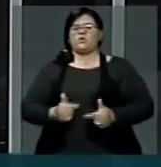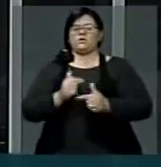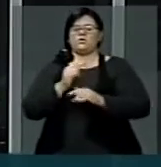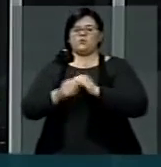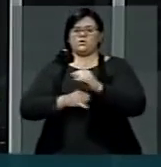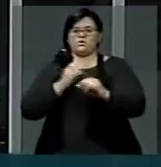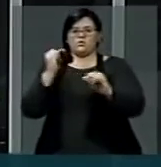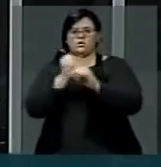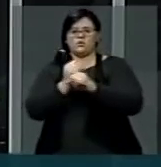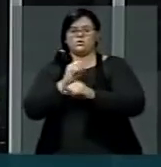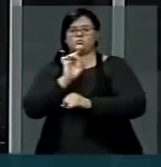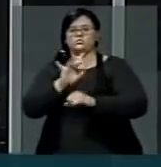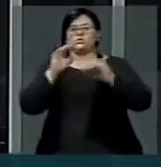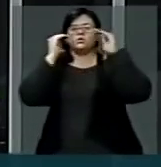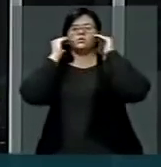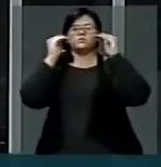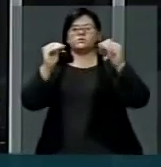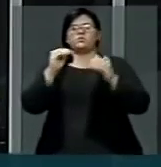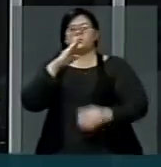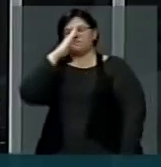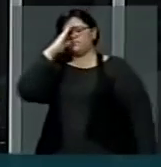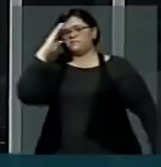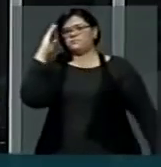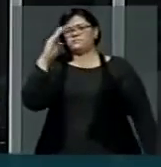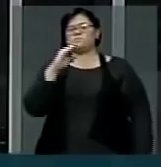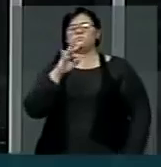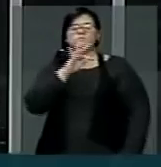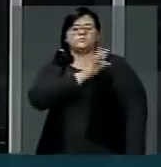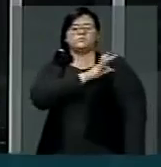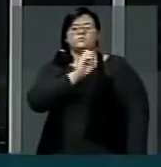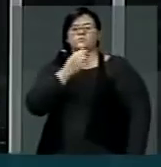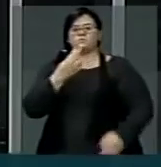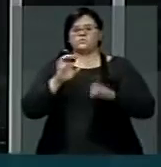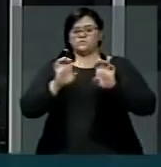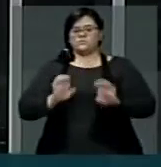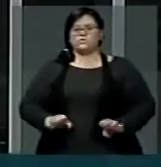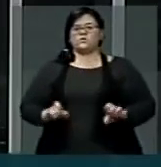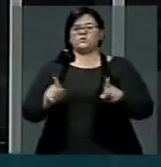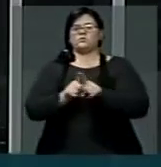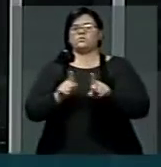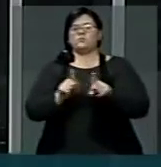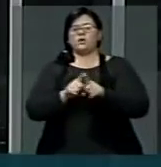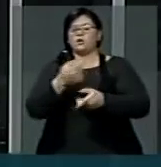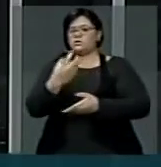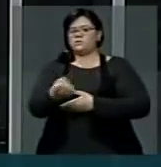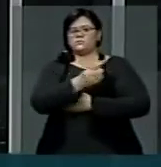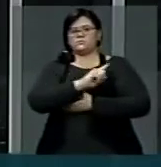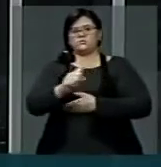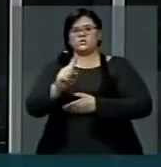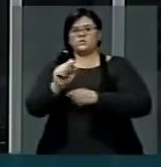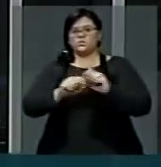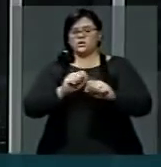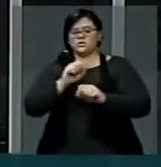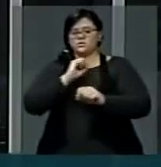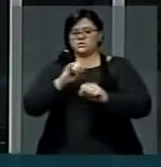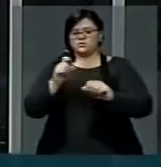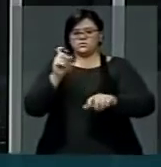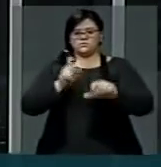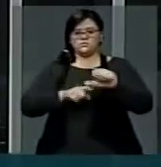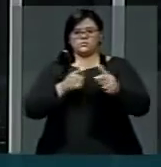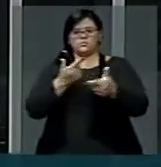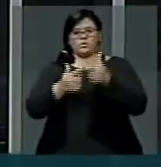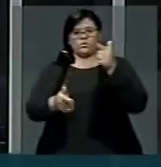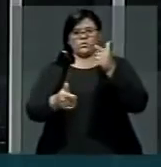respeitar apenas critérios técnicos e éticos, tornando inadmissível restrição por